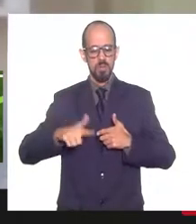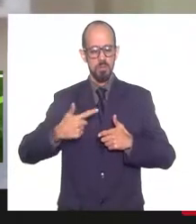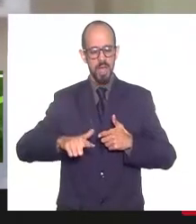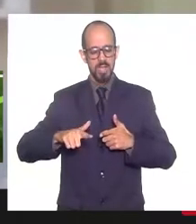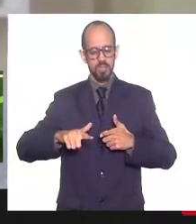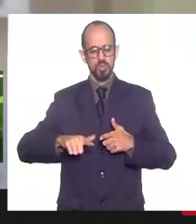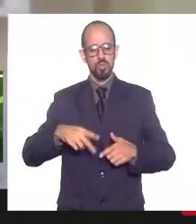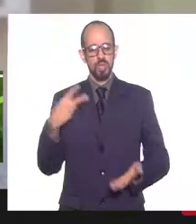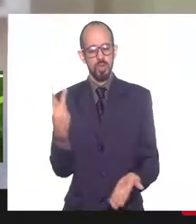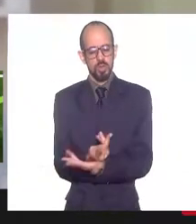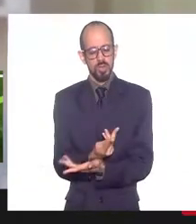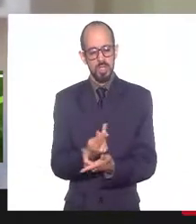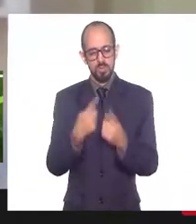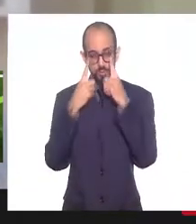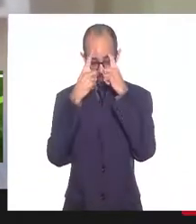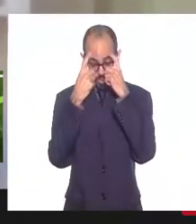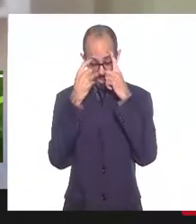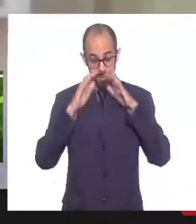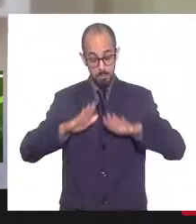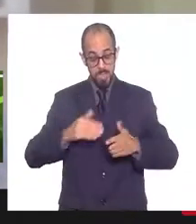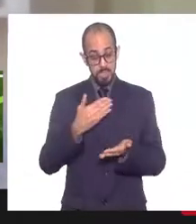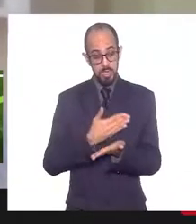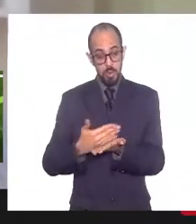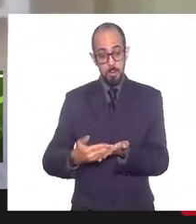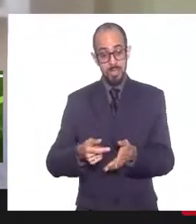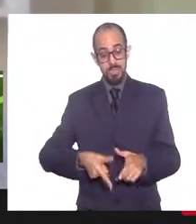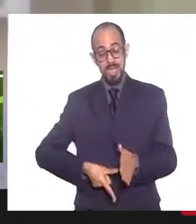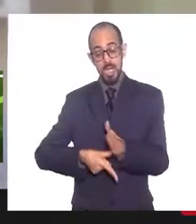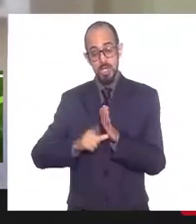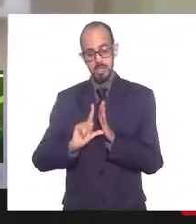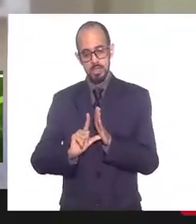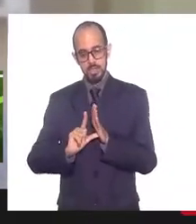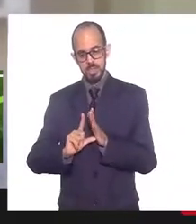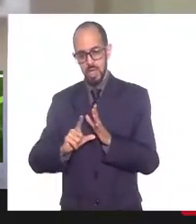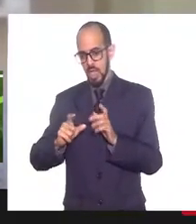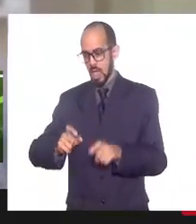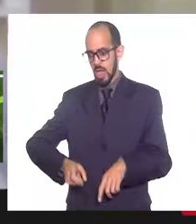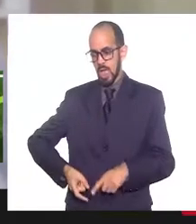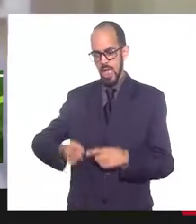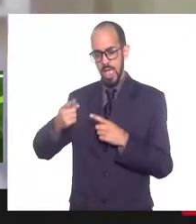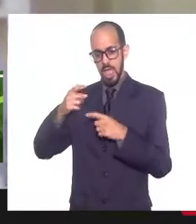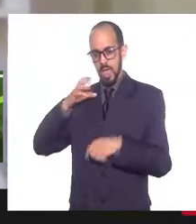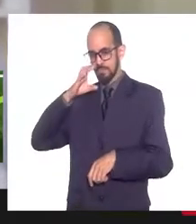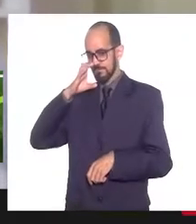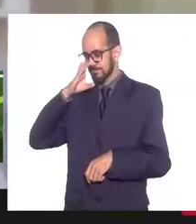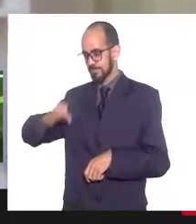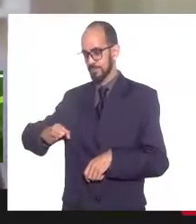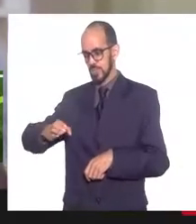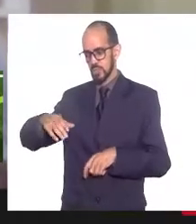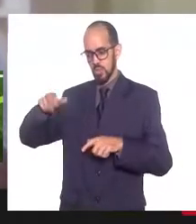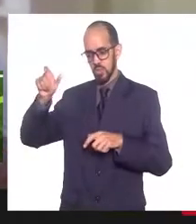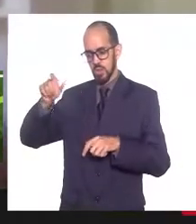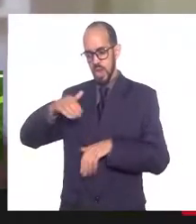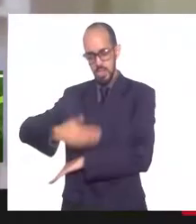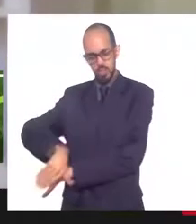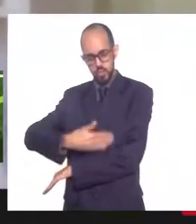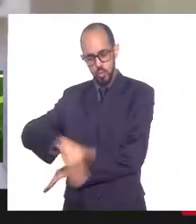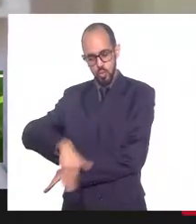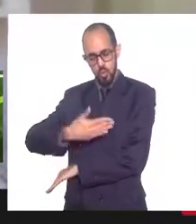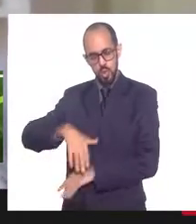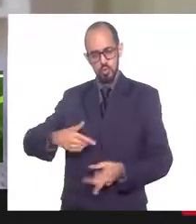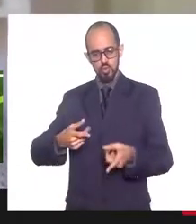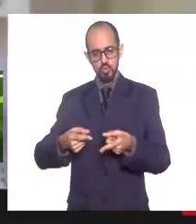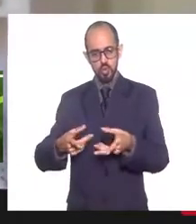que começa muito antes. As pessoas são agredidas nas ruas, nos comércios, nos outdoor das lojas